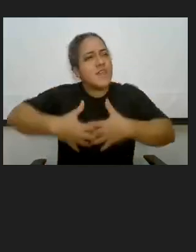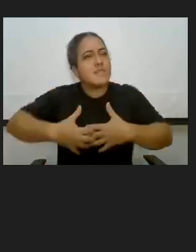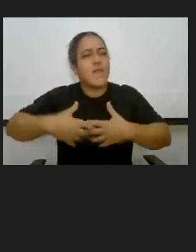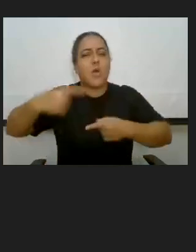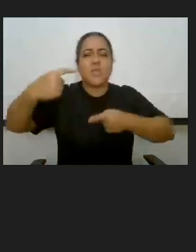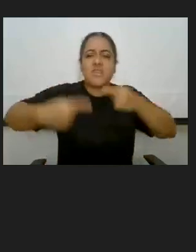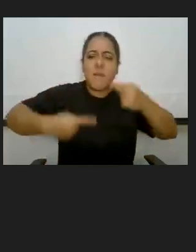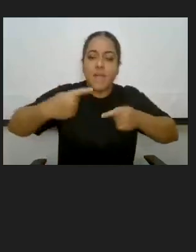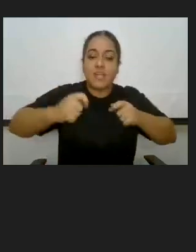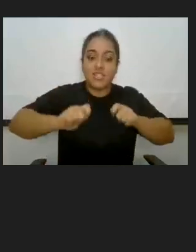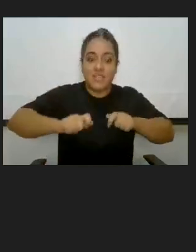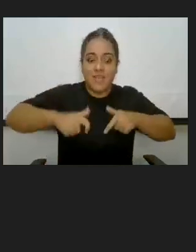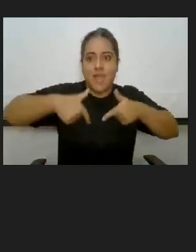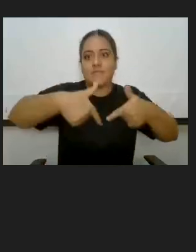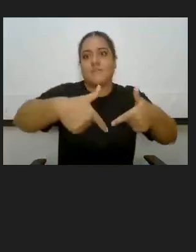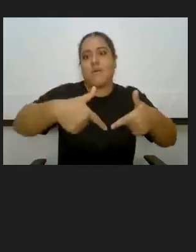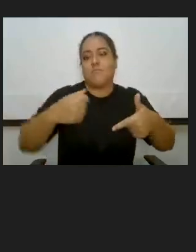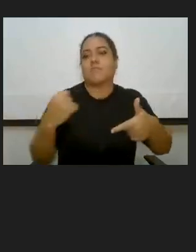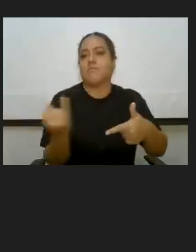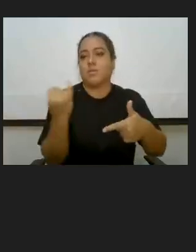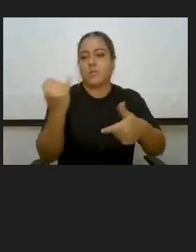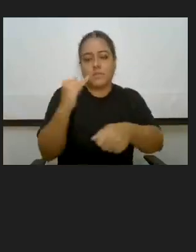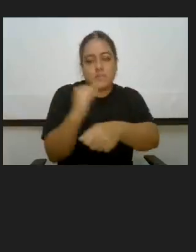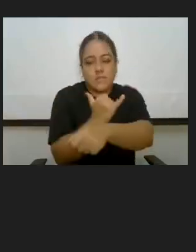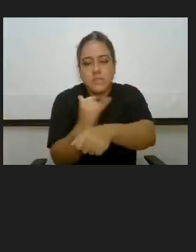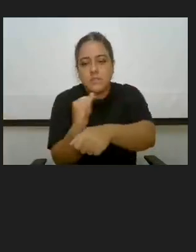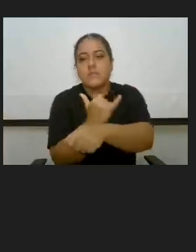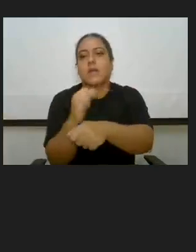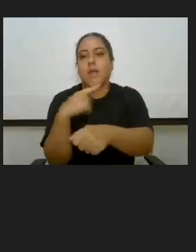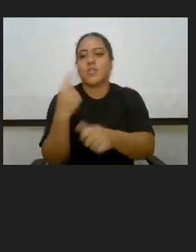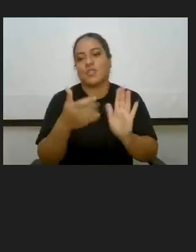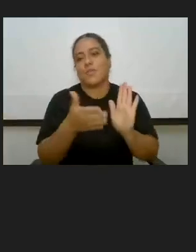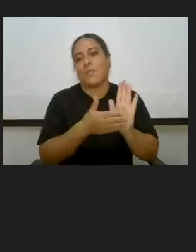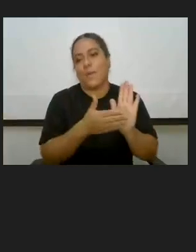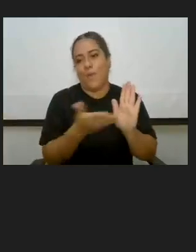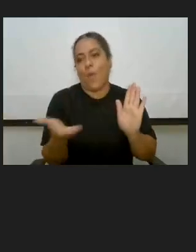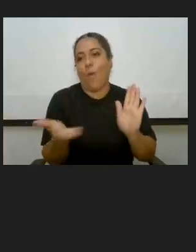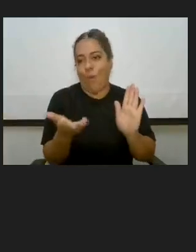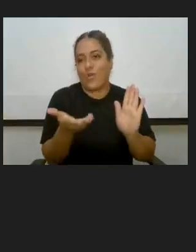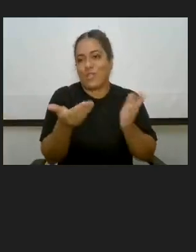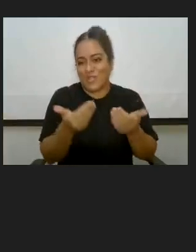né, ações estratégicas, como a gente propõe aqui hoje nesse